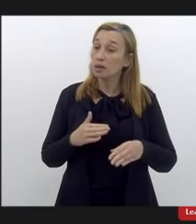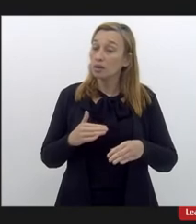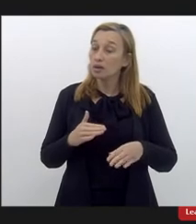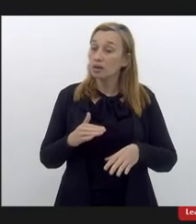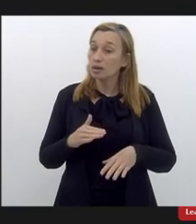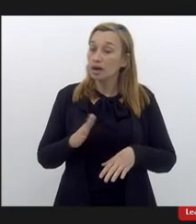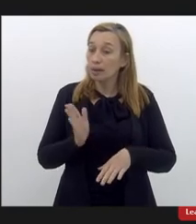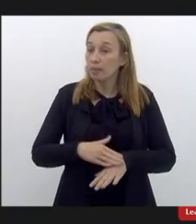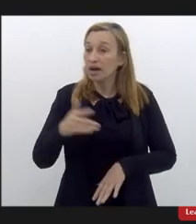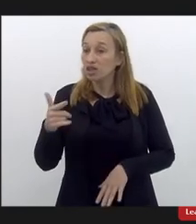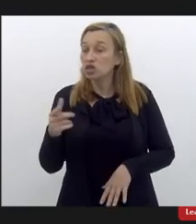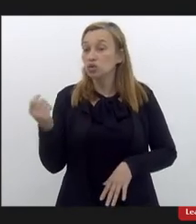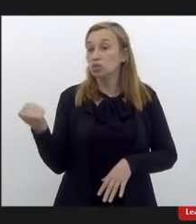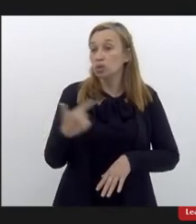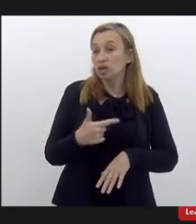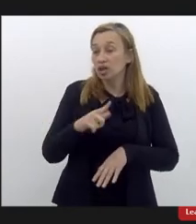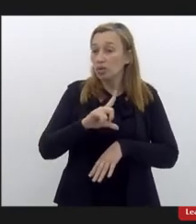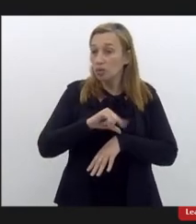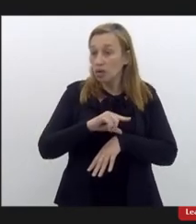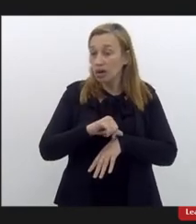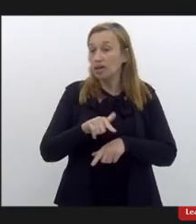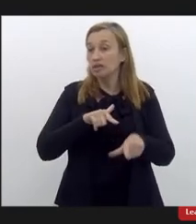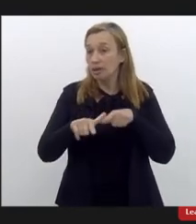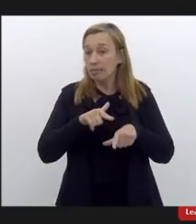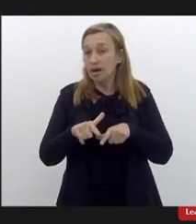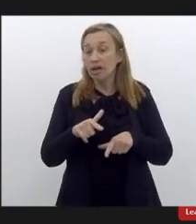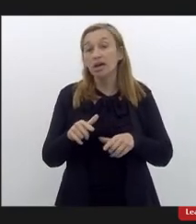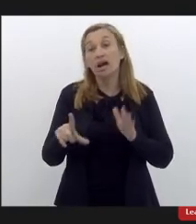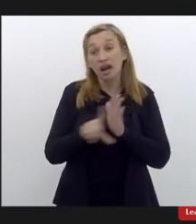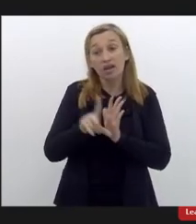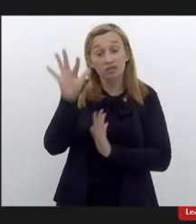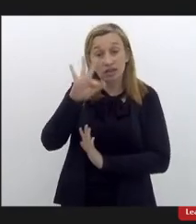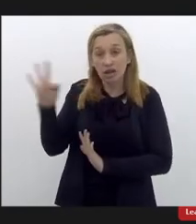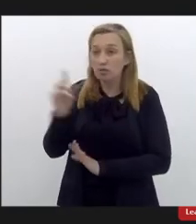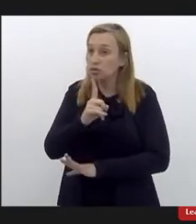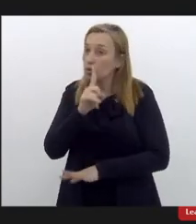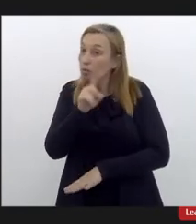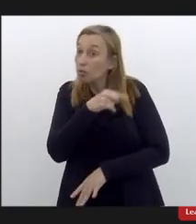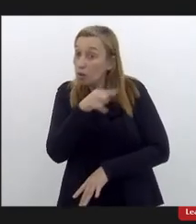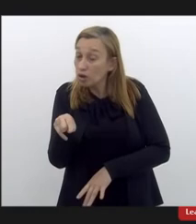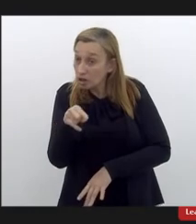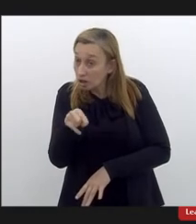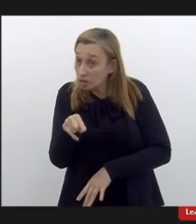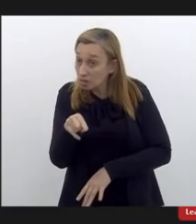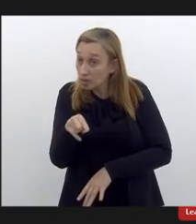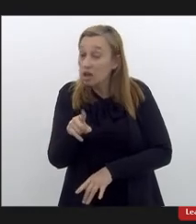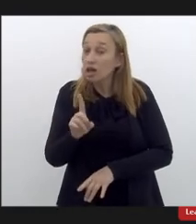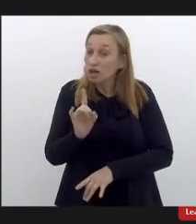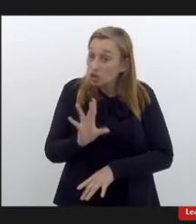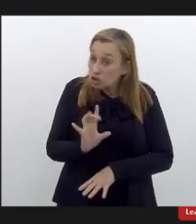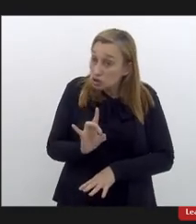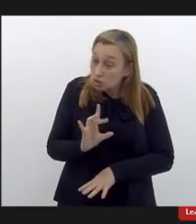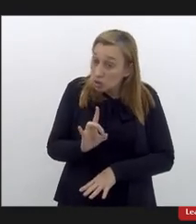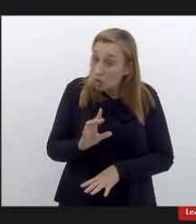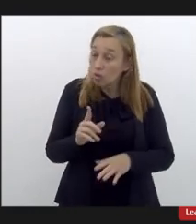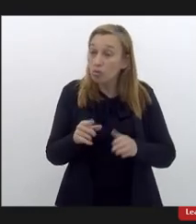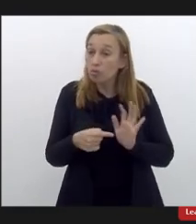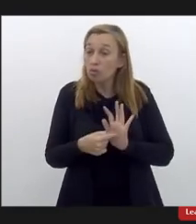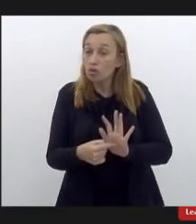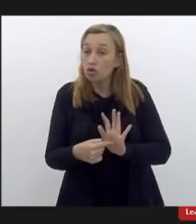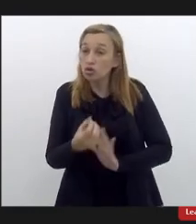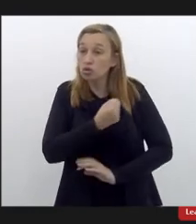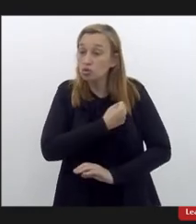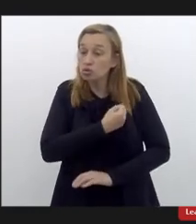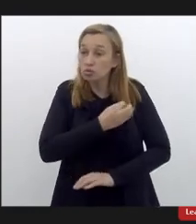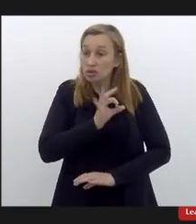a legislação federal, e lembrando que a legislação federal também, ela não proíbe a concomitância, ela só determina a carga horária máxima